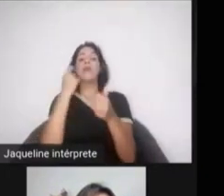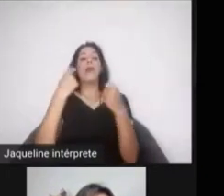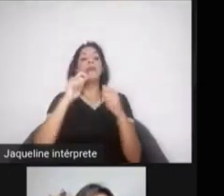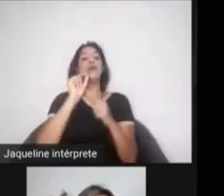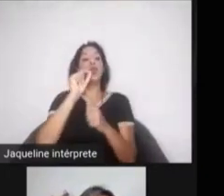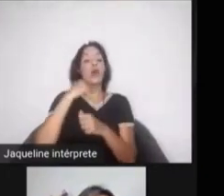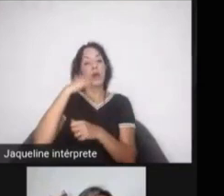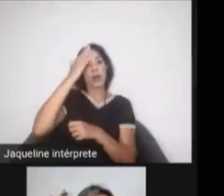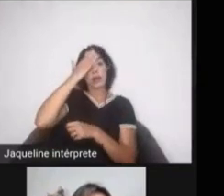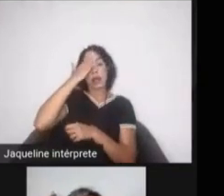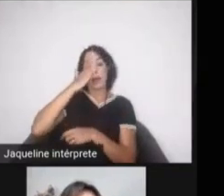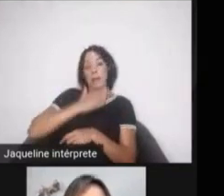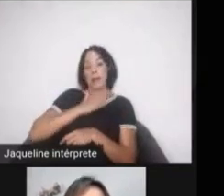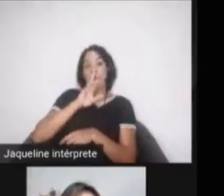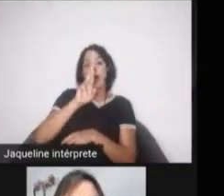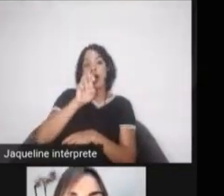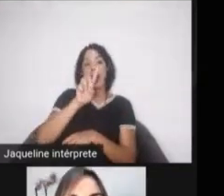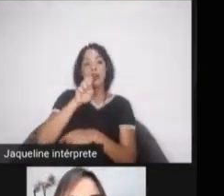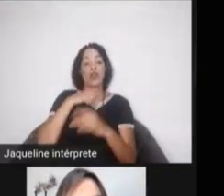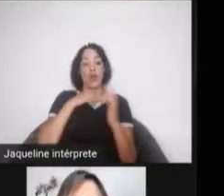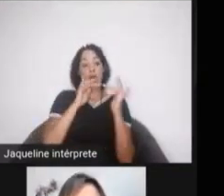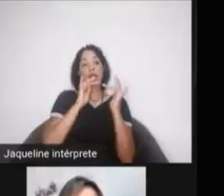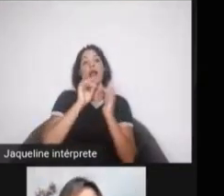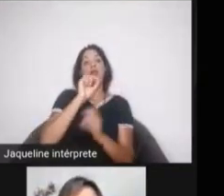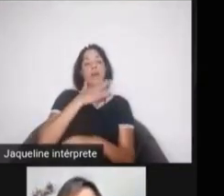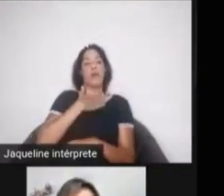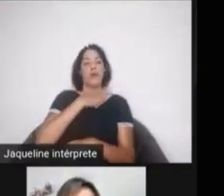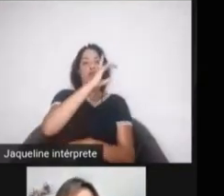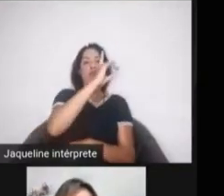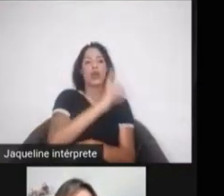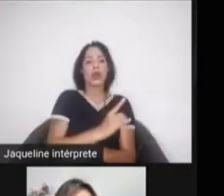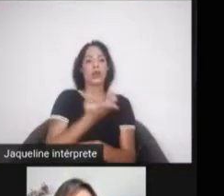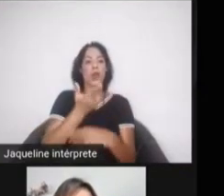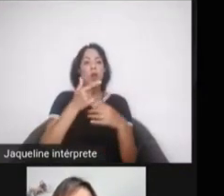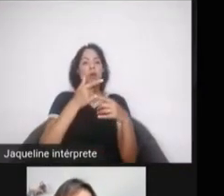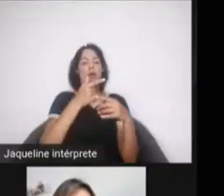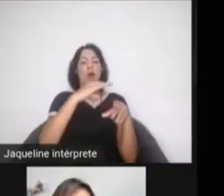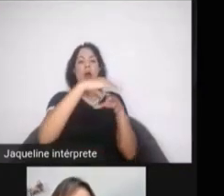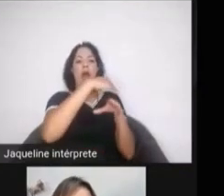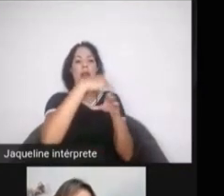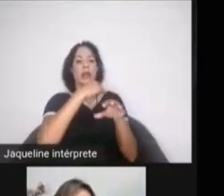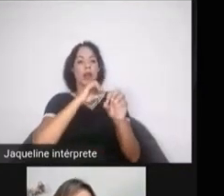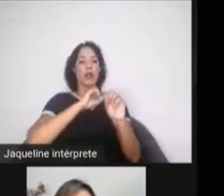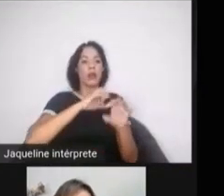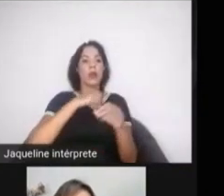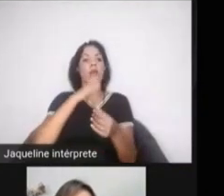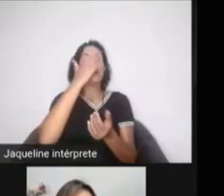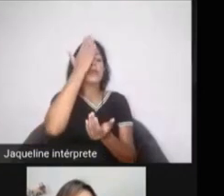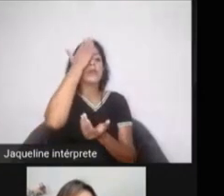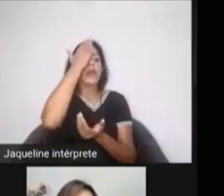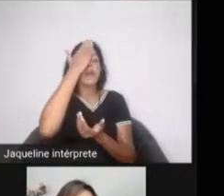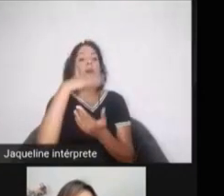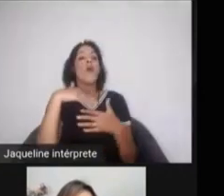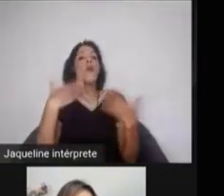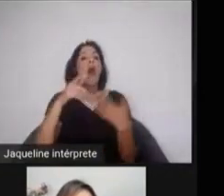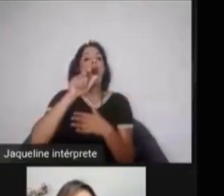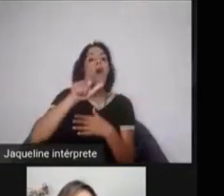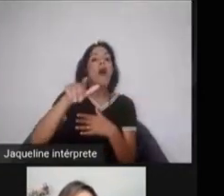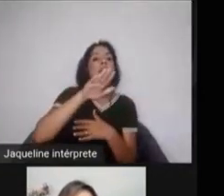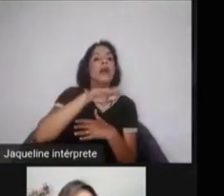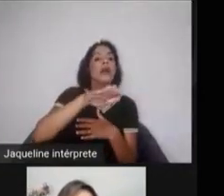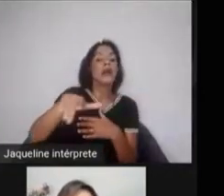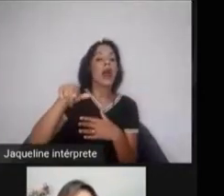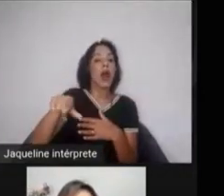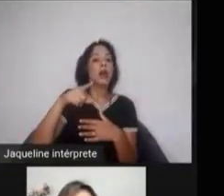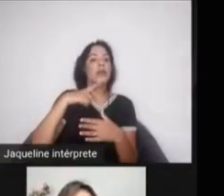rede, com os meus diretores, com os meus orientadores educacionais, quais são as crianças e as pessoas vulneráveis